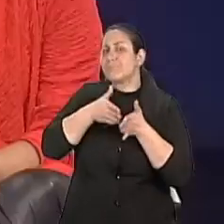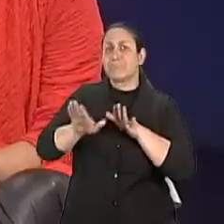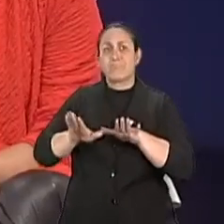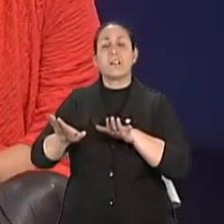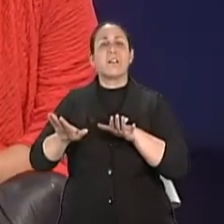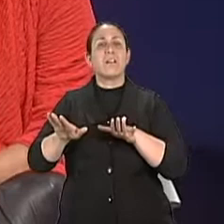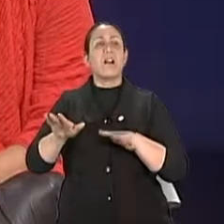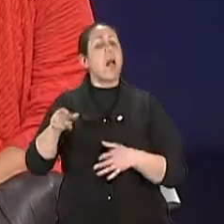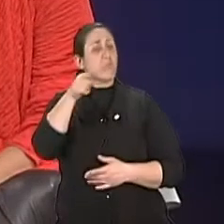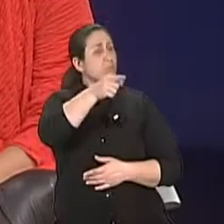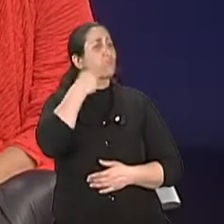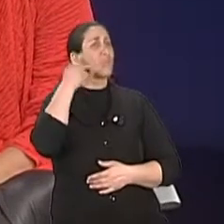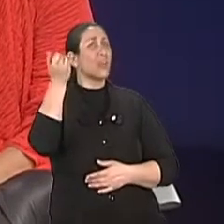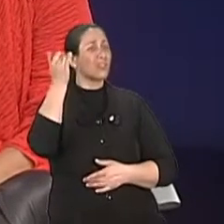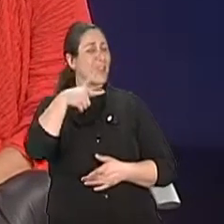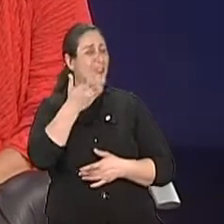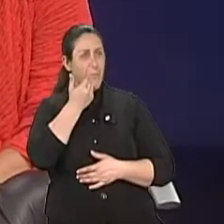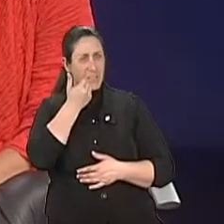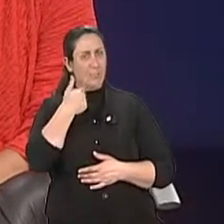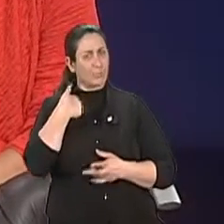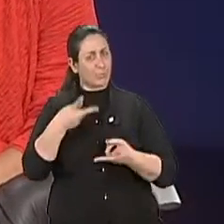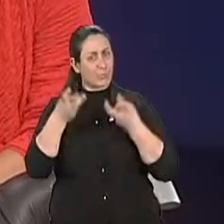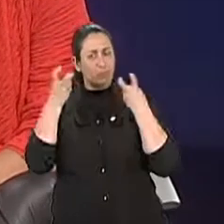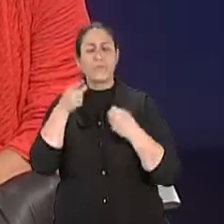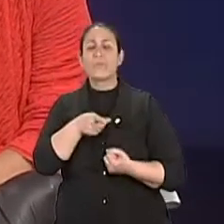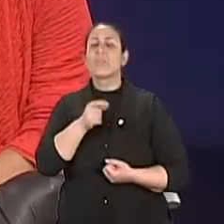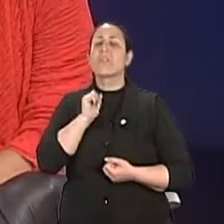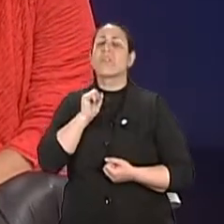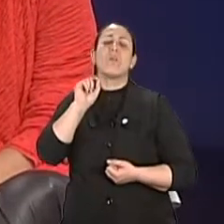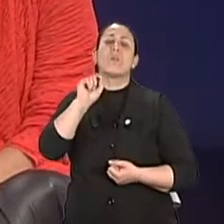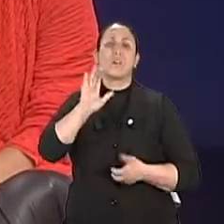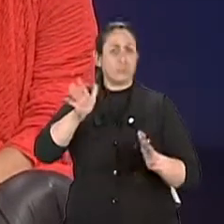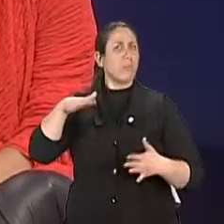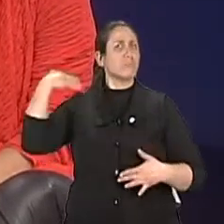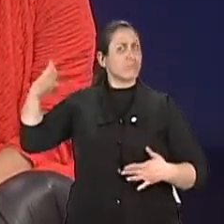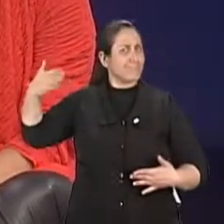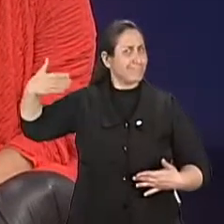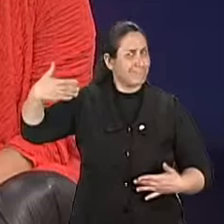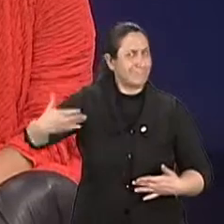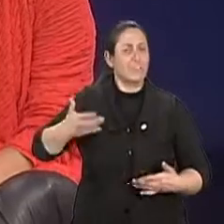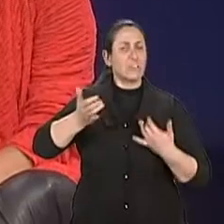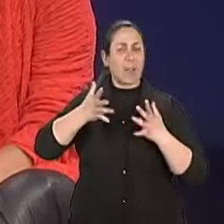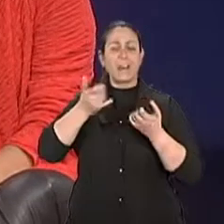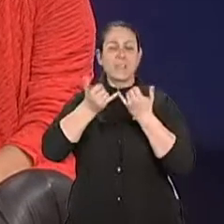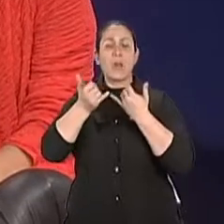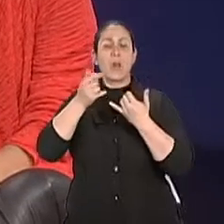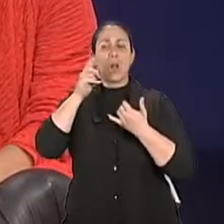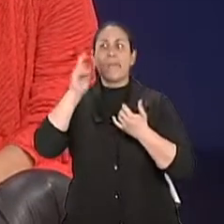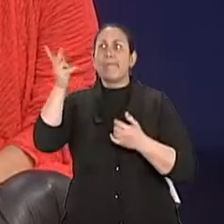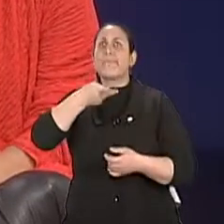o senhor falou de alimentação, eu vejo aqui que isto é há muitos anos se ouve assim, um prato colorido, né?